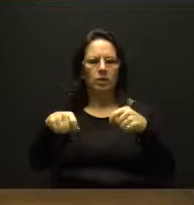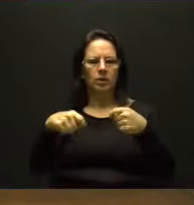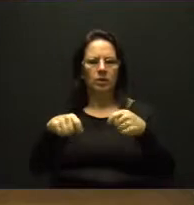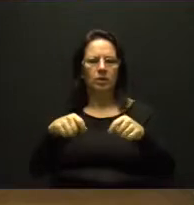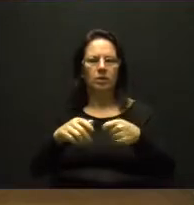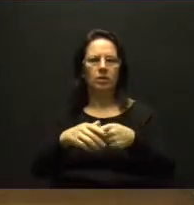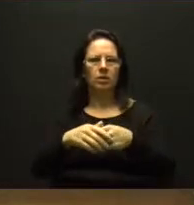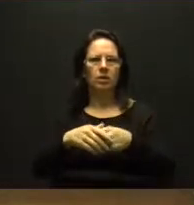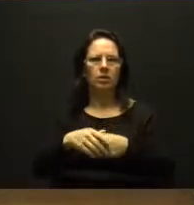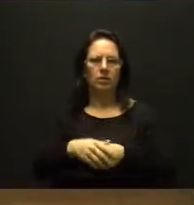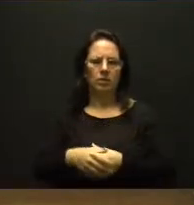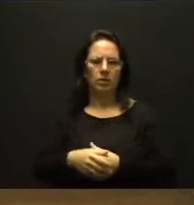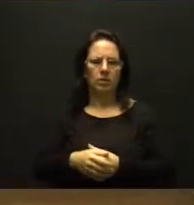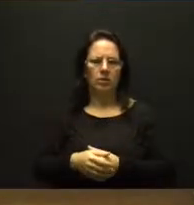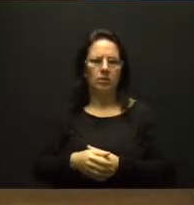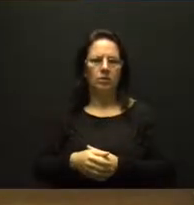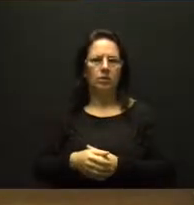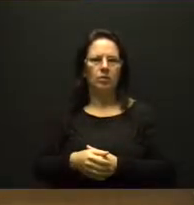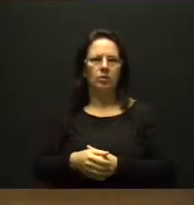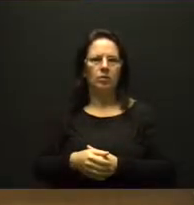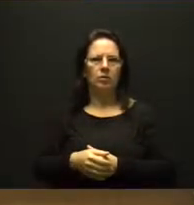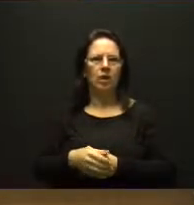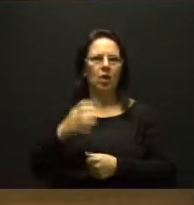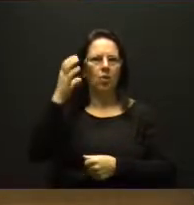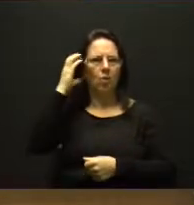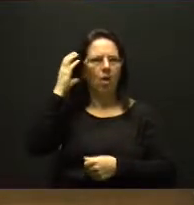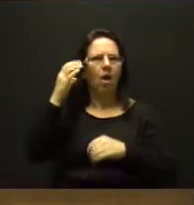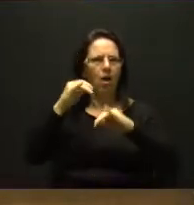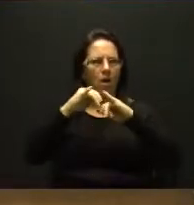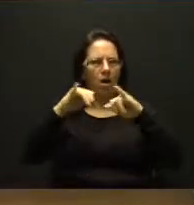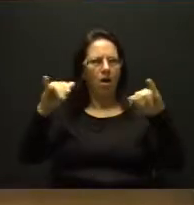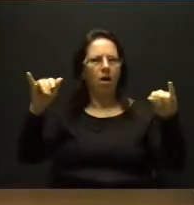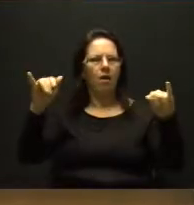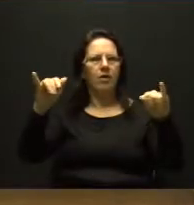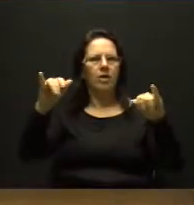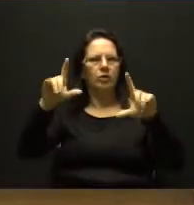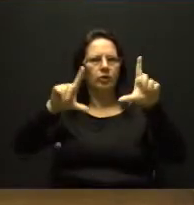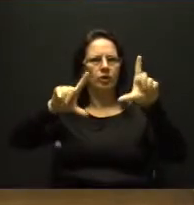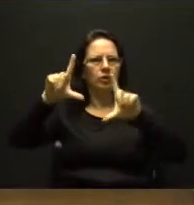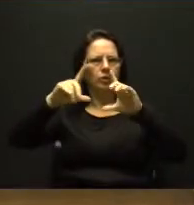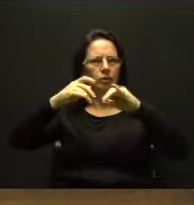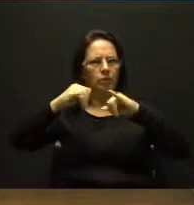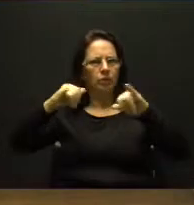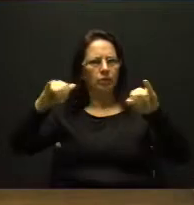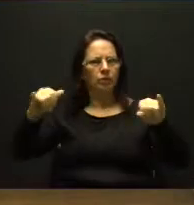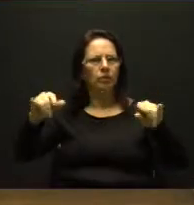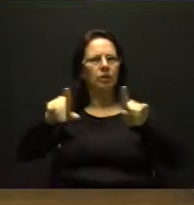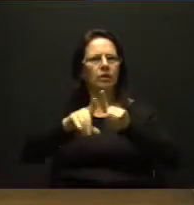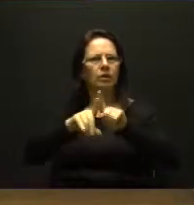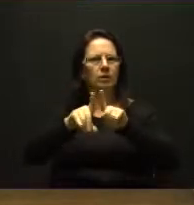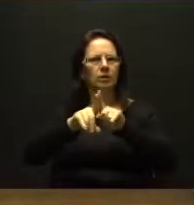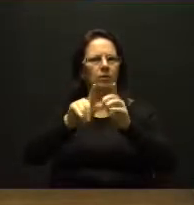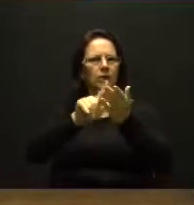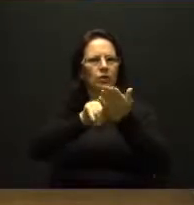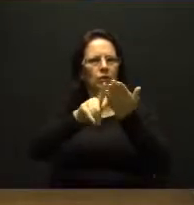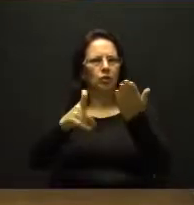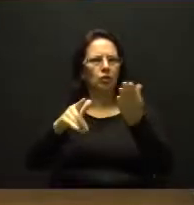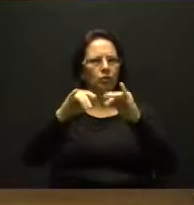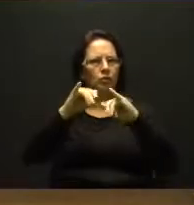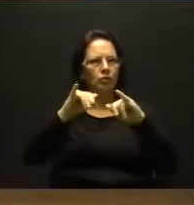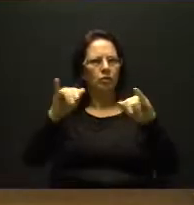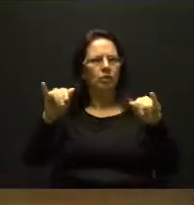vamos usar esse mecanismo que é o rádio que a televisão que é o jornal principalmente jornal jornais locais